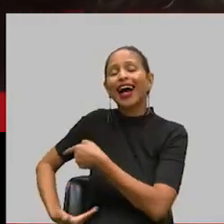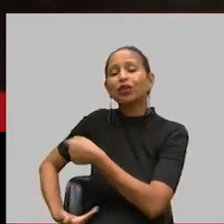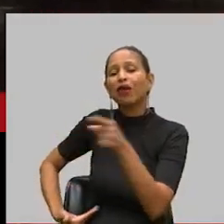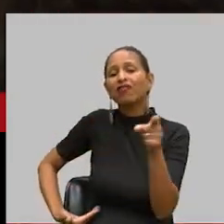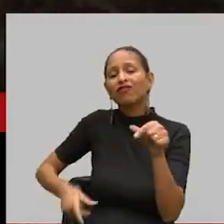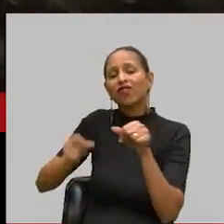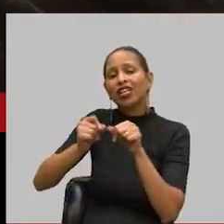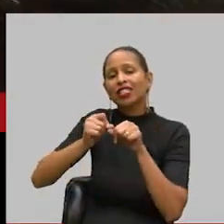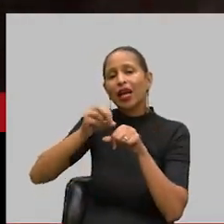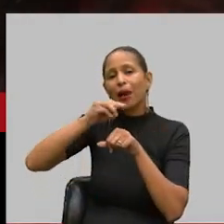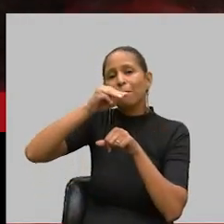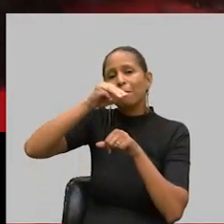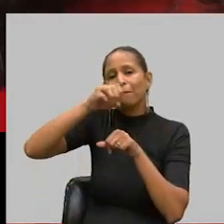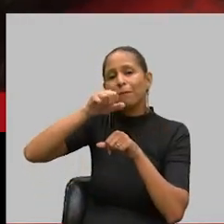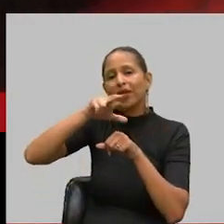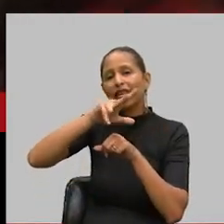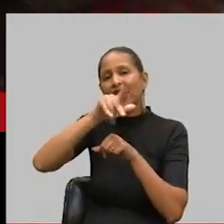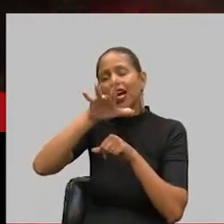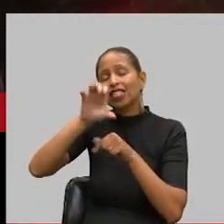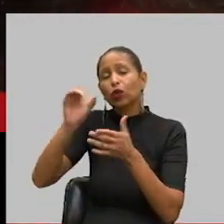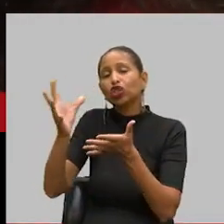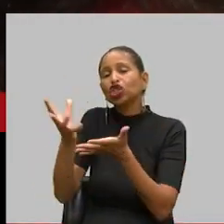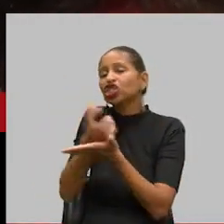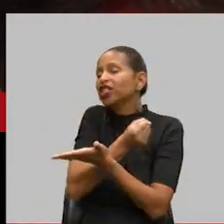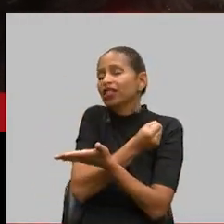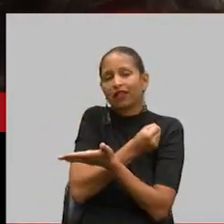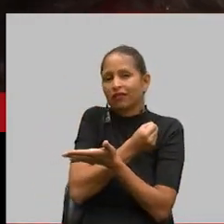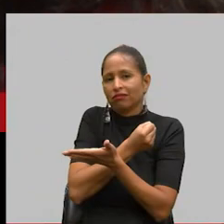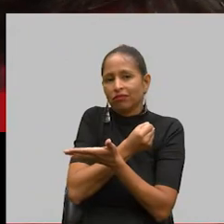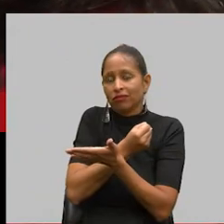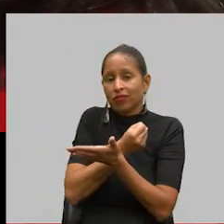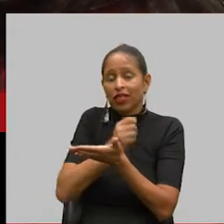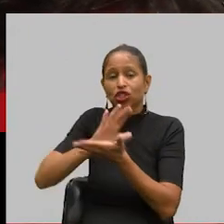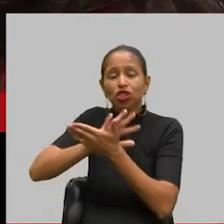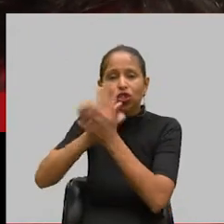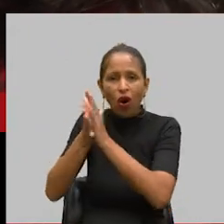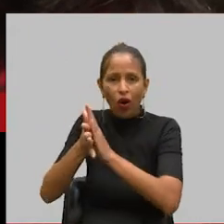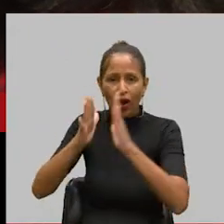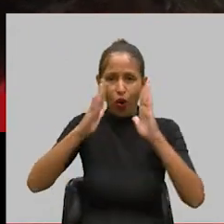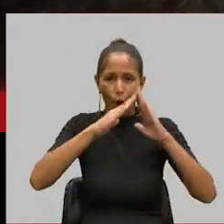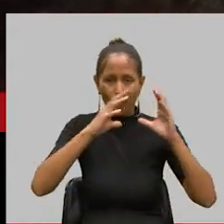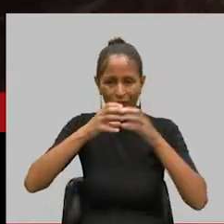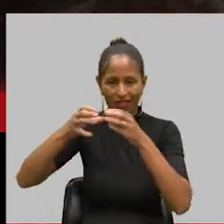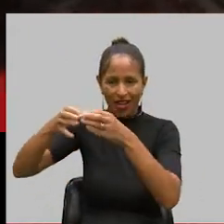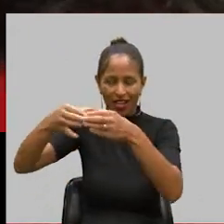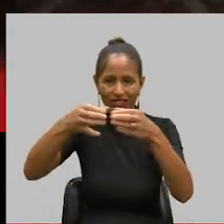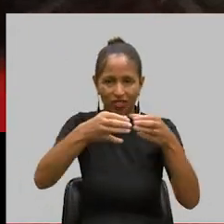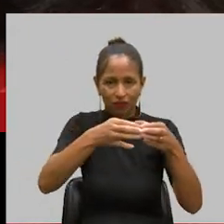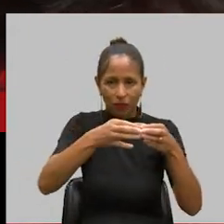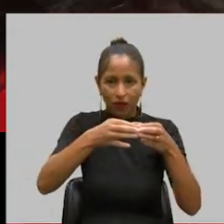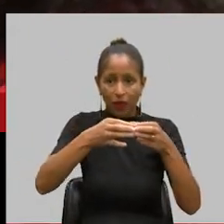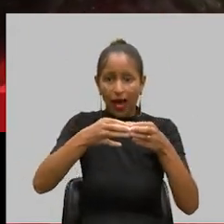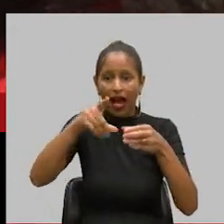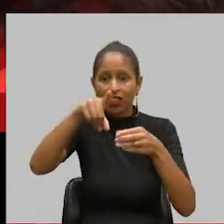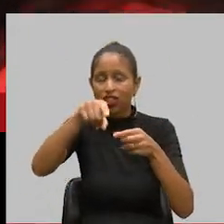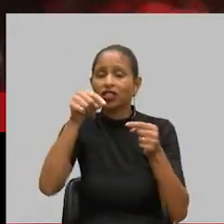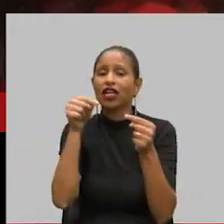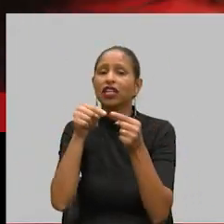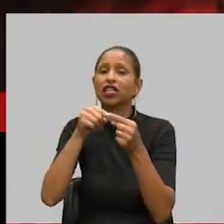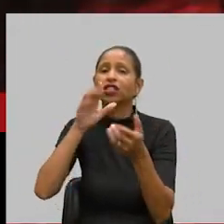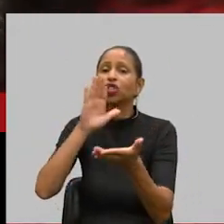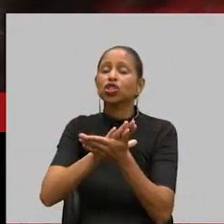mineração tirar nossas riquezas e destruir nossas comunidades então a educação do campo luta contra esse tipo de